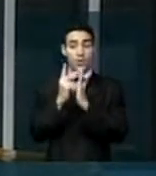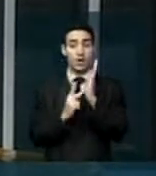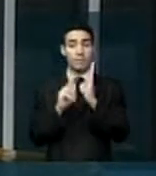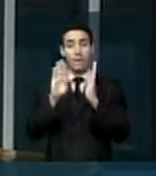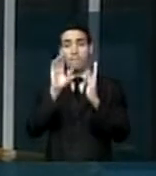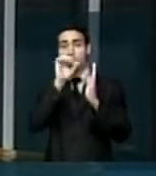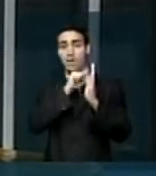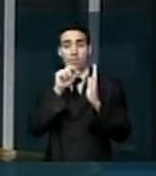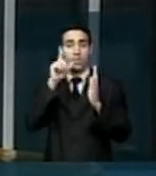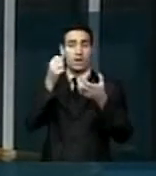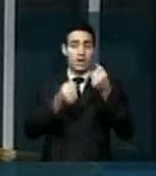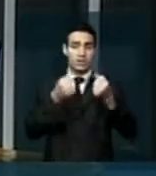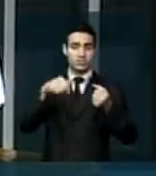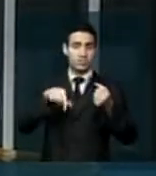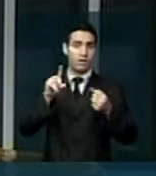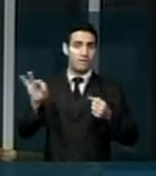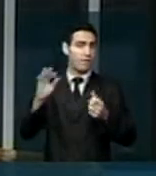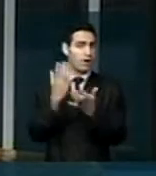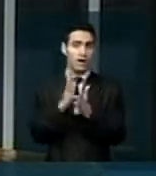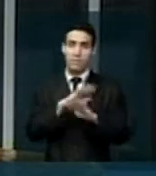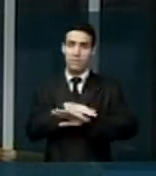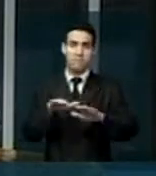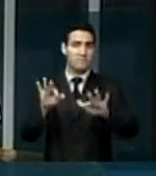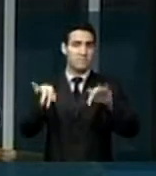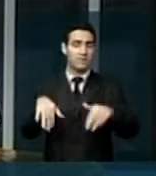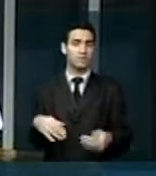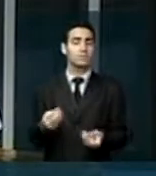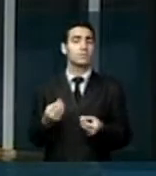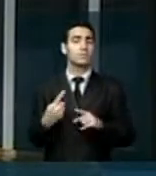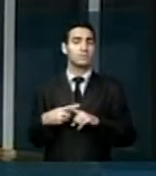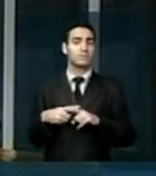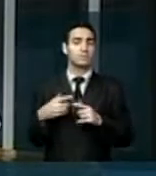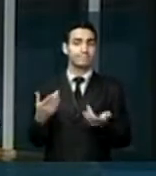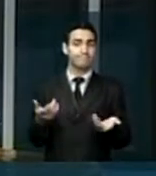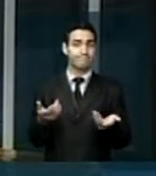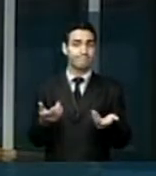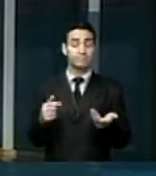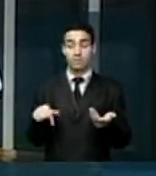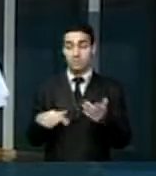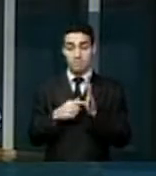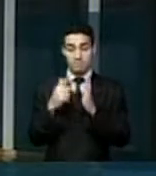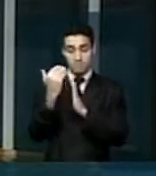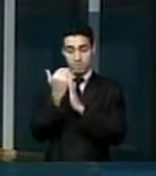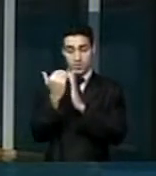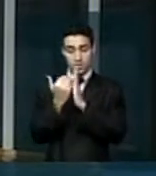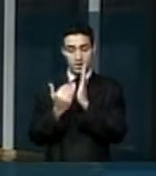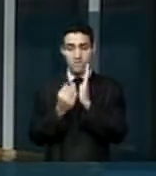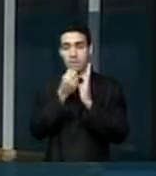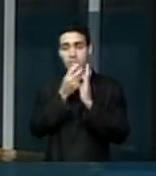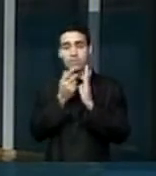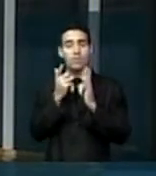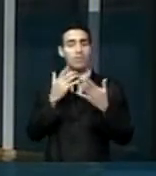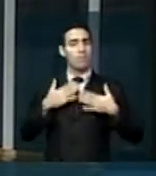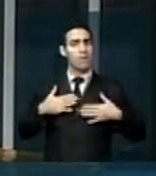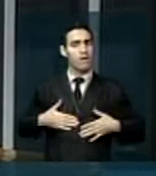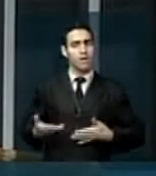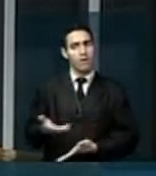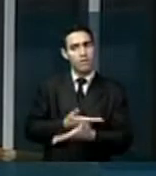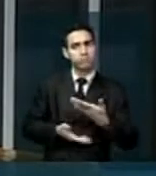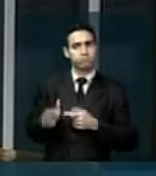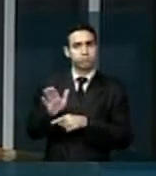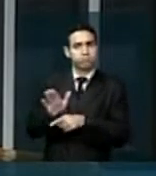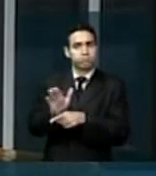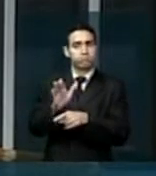Leite. Esse programa, senhor presidente, ele não é somente humanitário, não. Ele